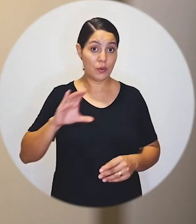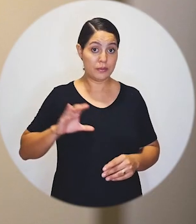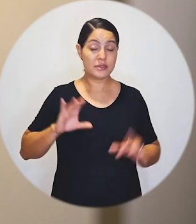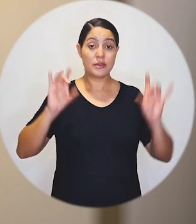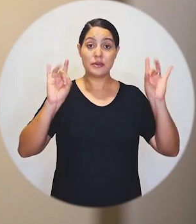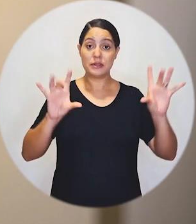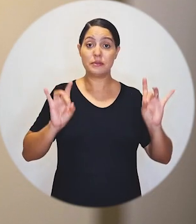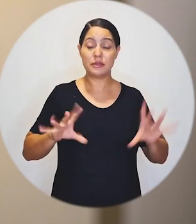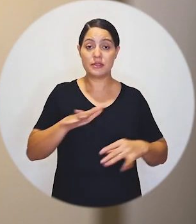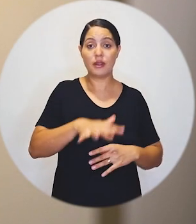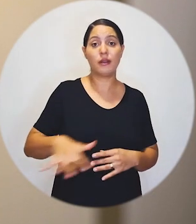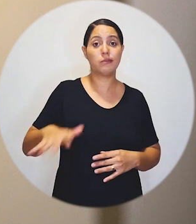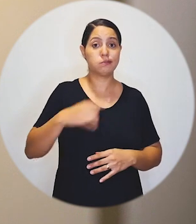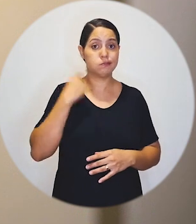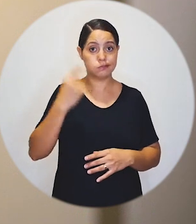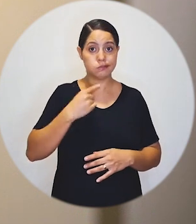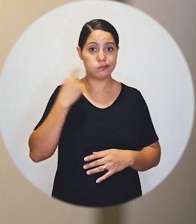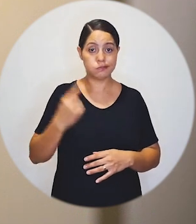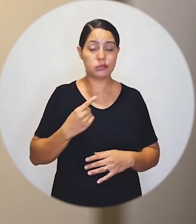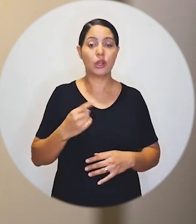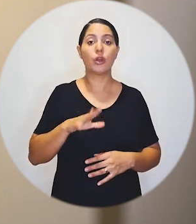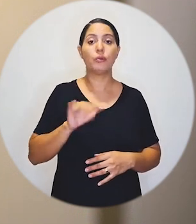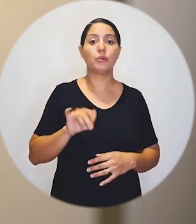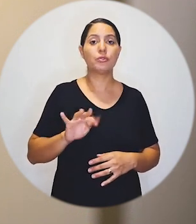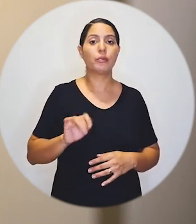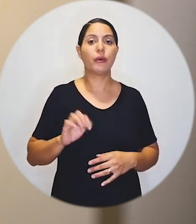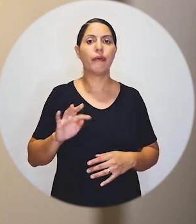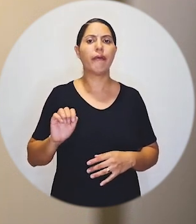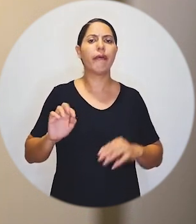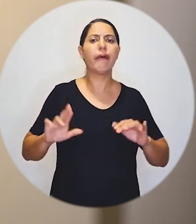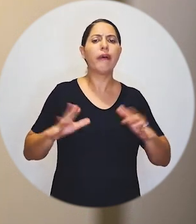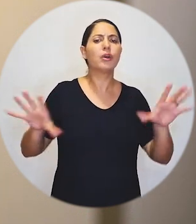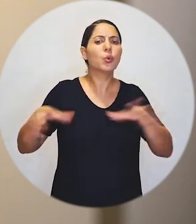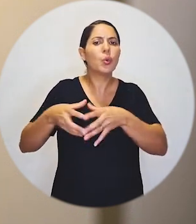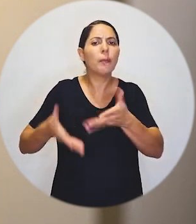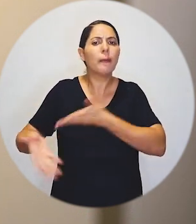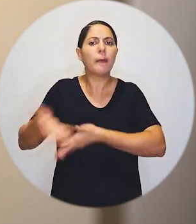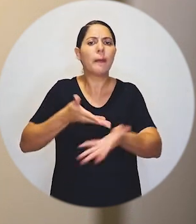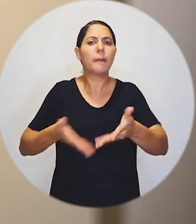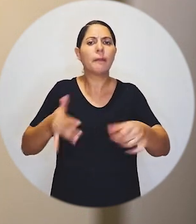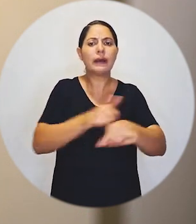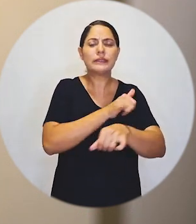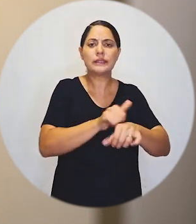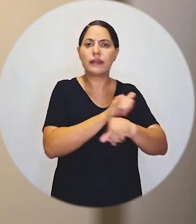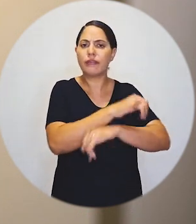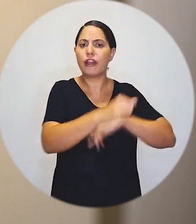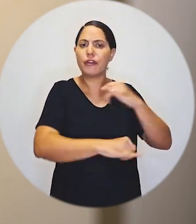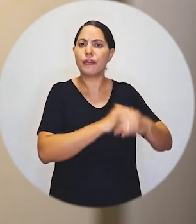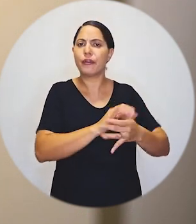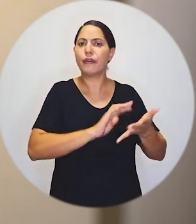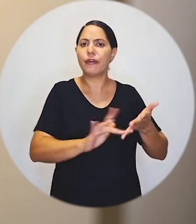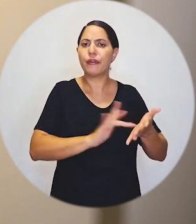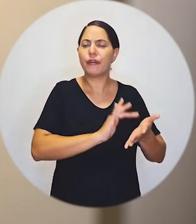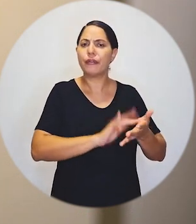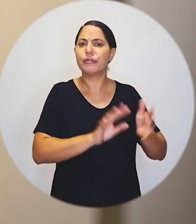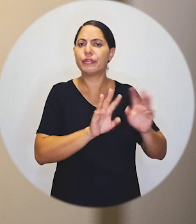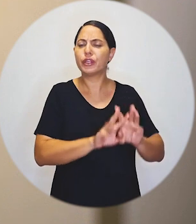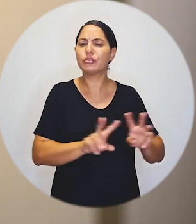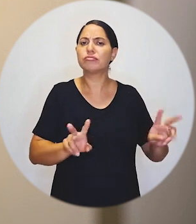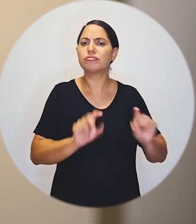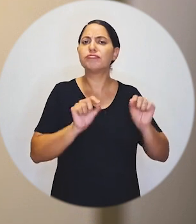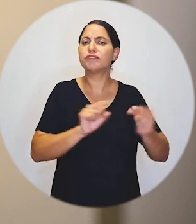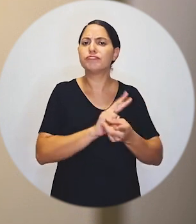A Comissão Especial da Advocacia Multiportas se reuniu para avaliar os resultados do evento virtual